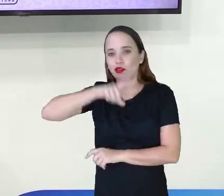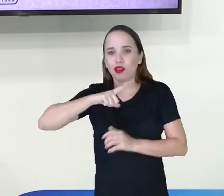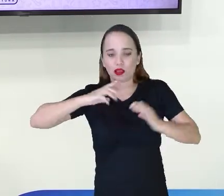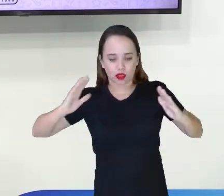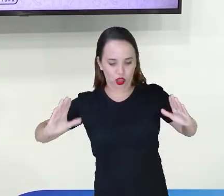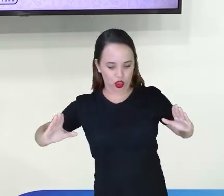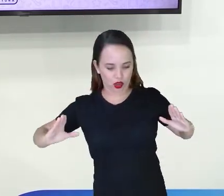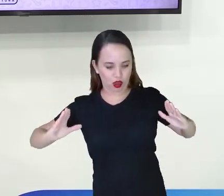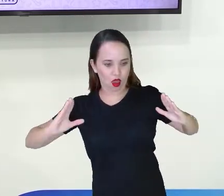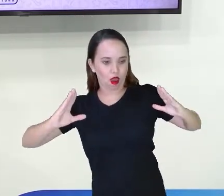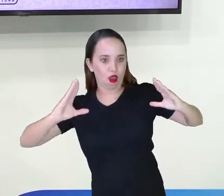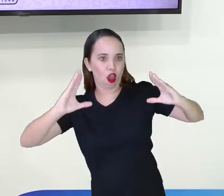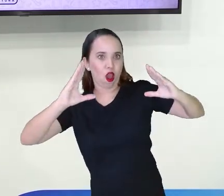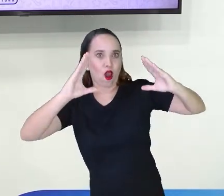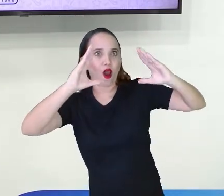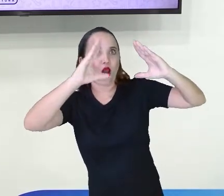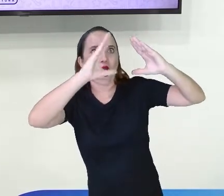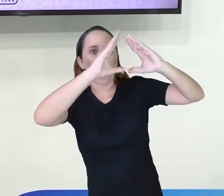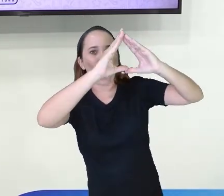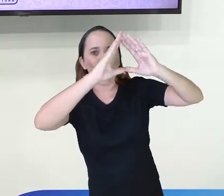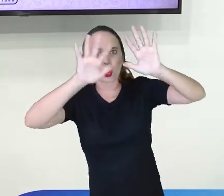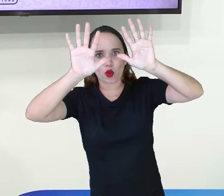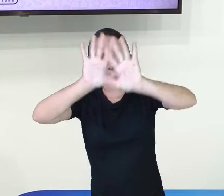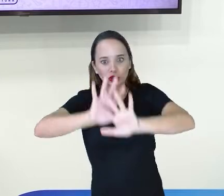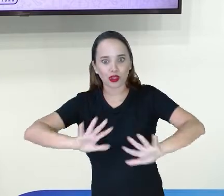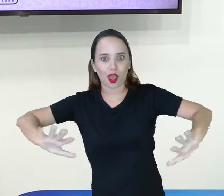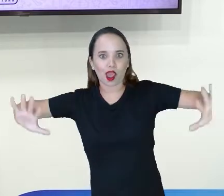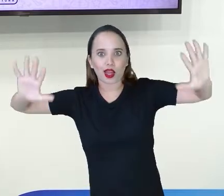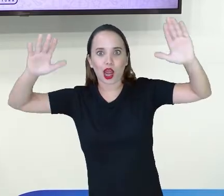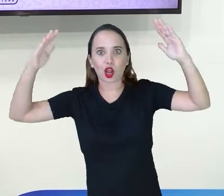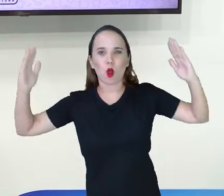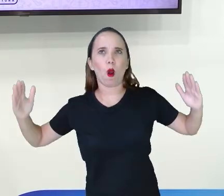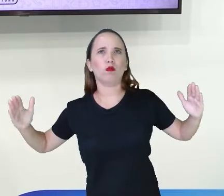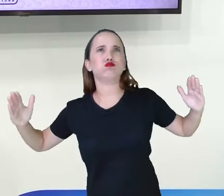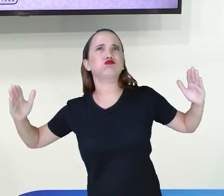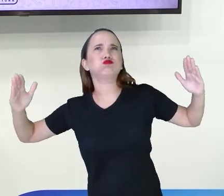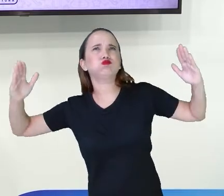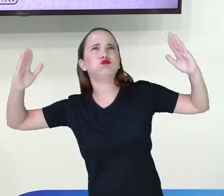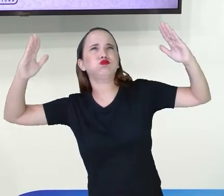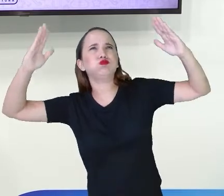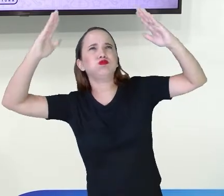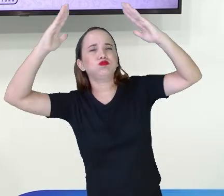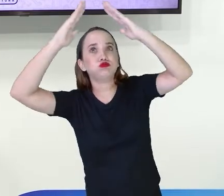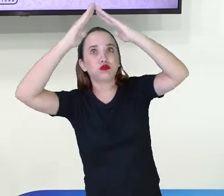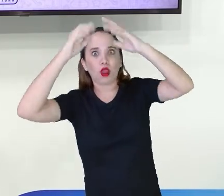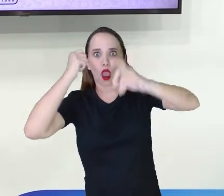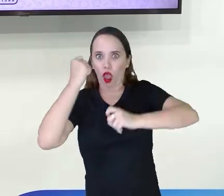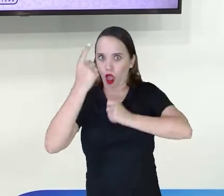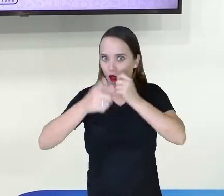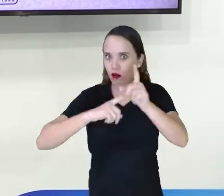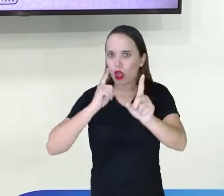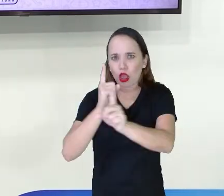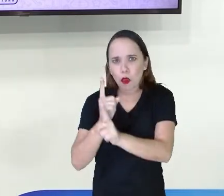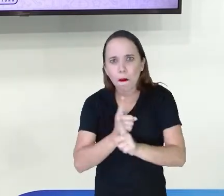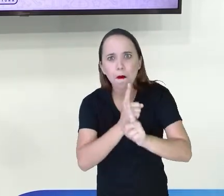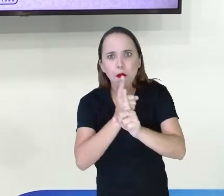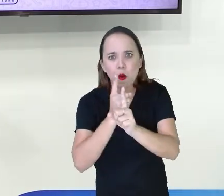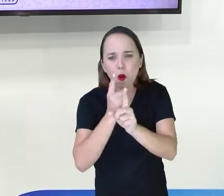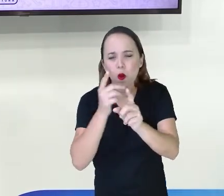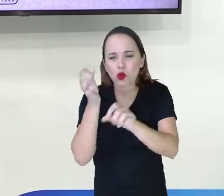Aqueles cenários grandiosos. Normalmente, quando a gente vê pirâmide nos filmes, né? São cenários grandiosos,